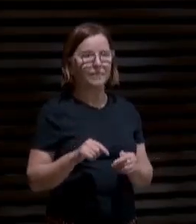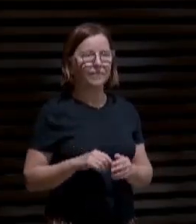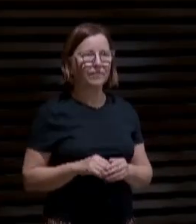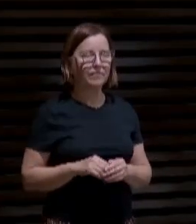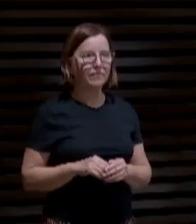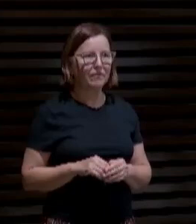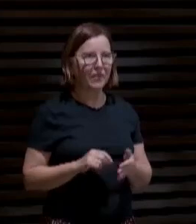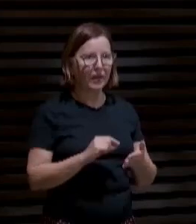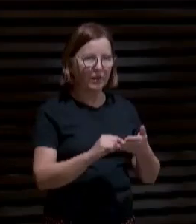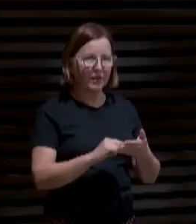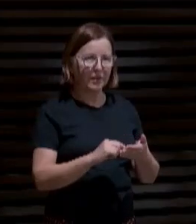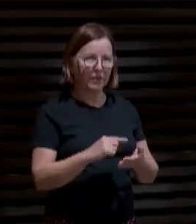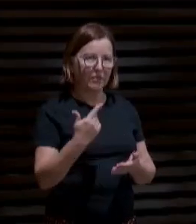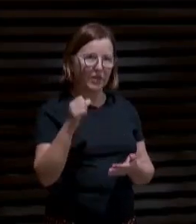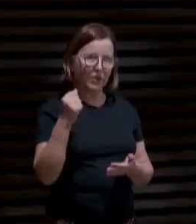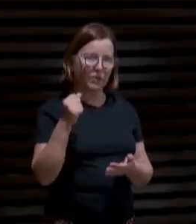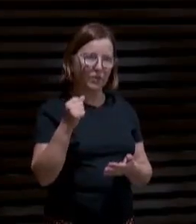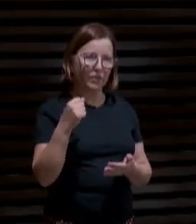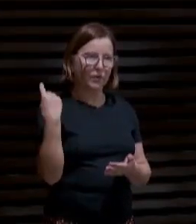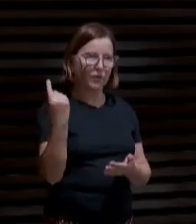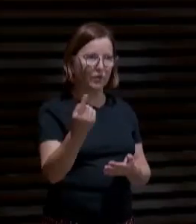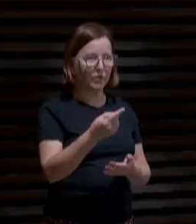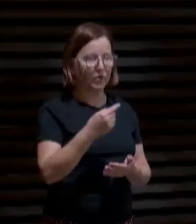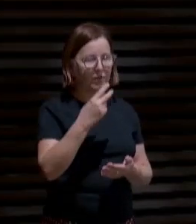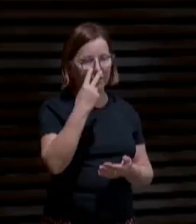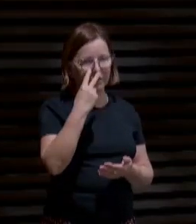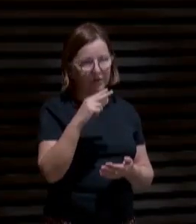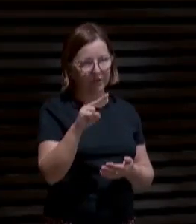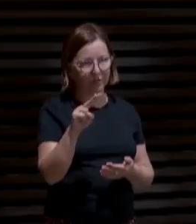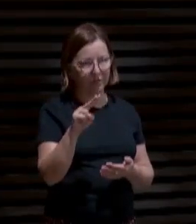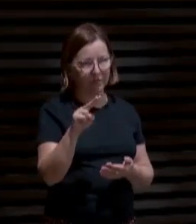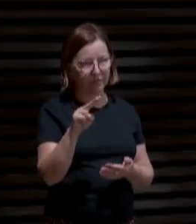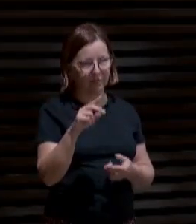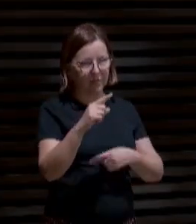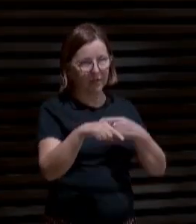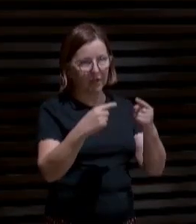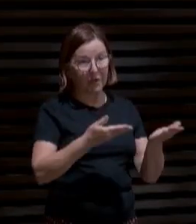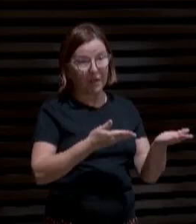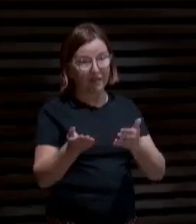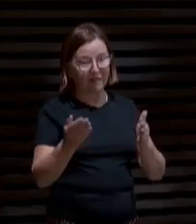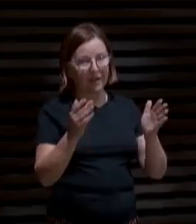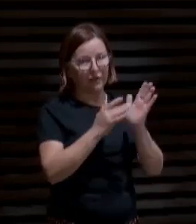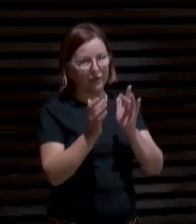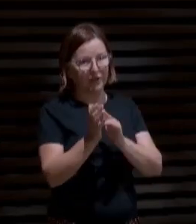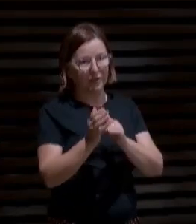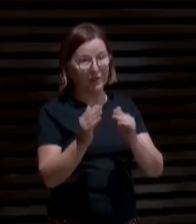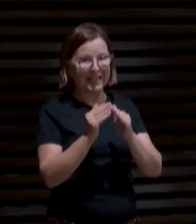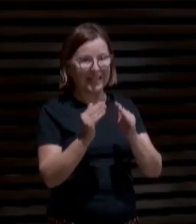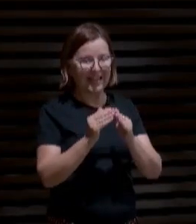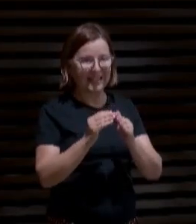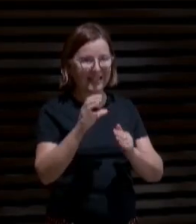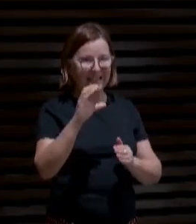Aqui no versículo 28 nós vimos que depois levaram Jesus da casa de